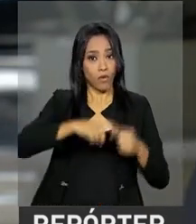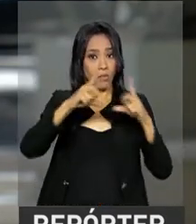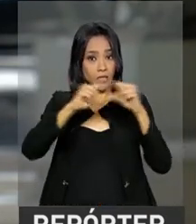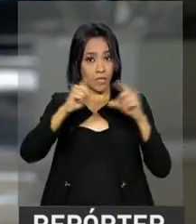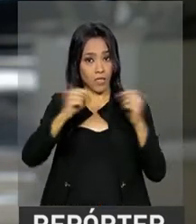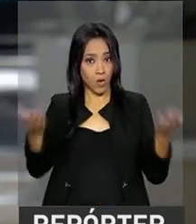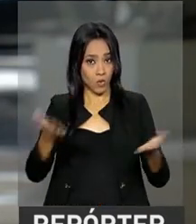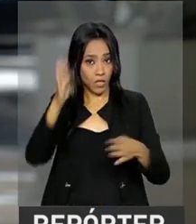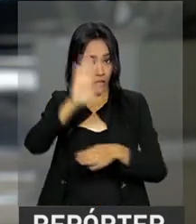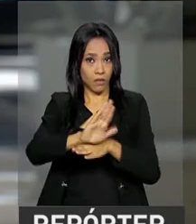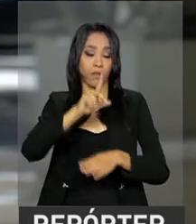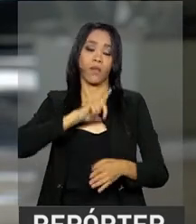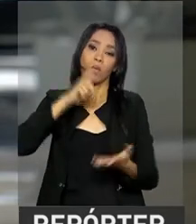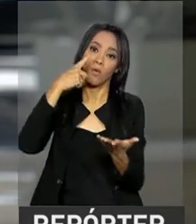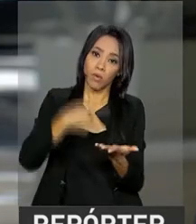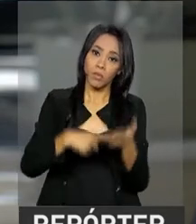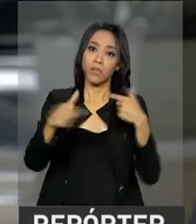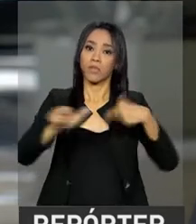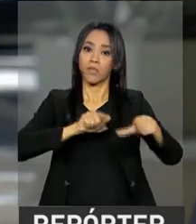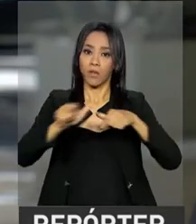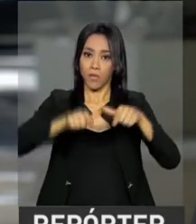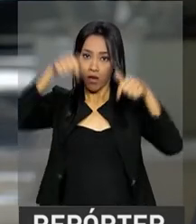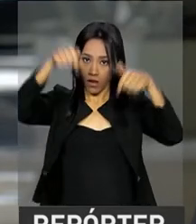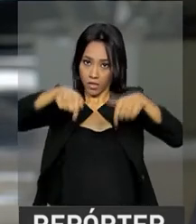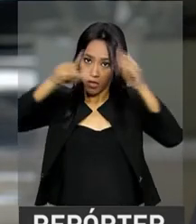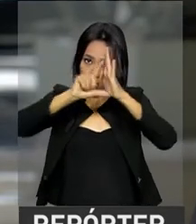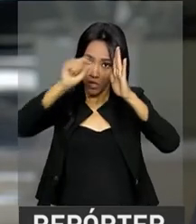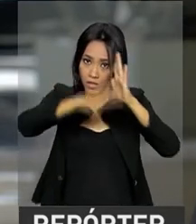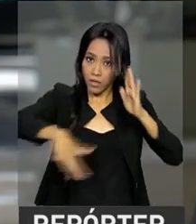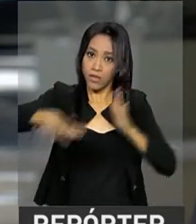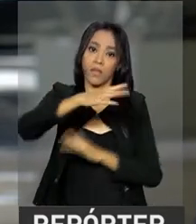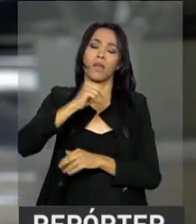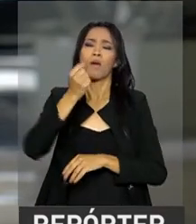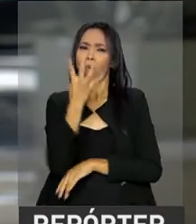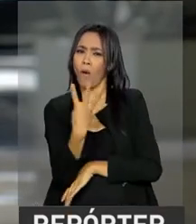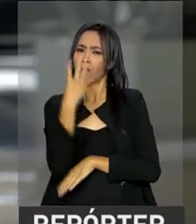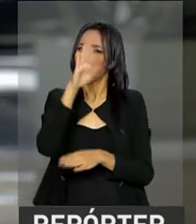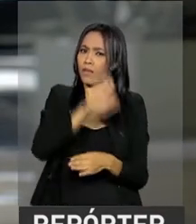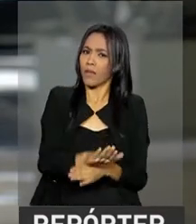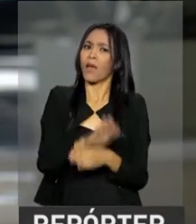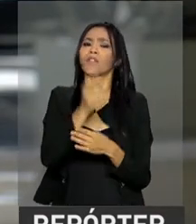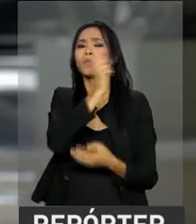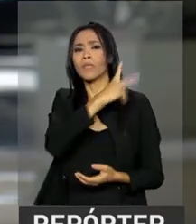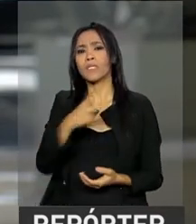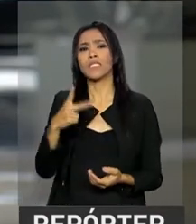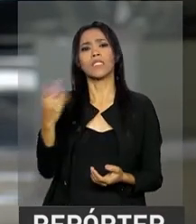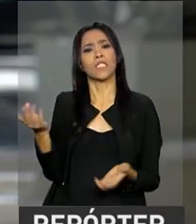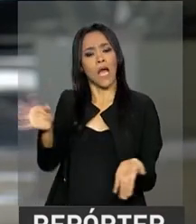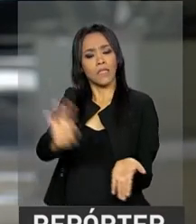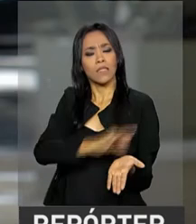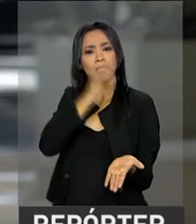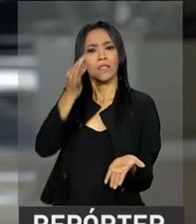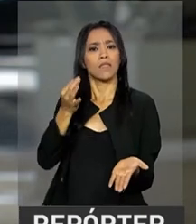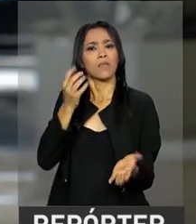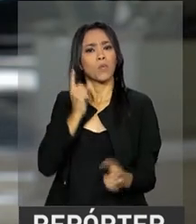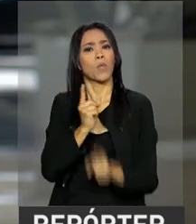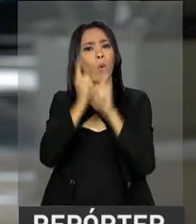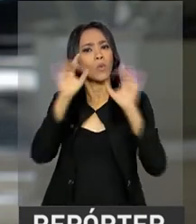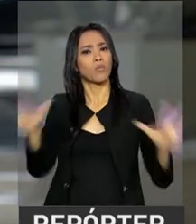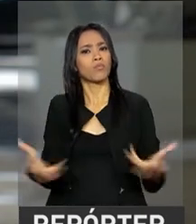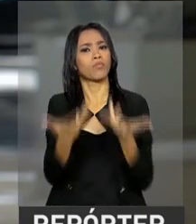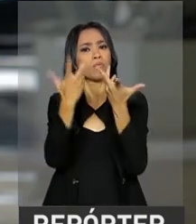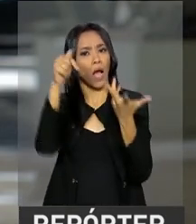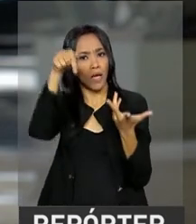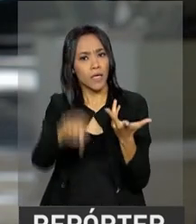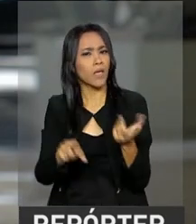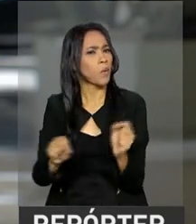tarde ele cumpre agenda aqui no palácio do planalto às quatro horas da tarde o presidente assina e uma cerimônia aqui no palácio do planalto